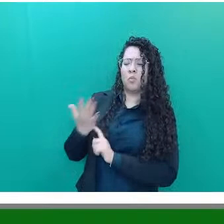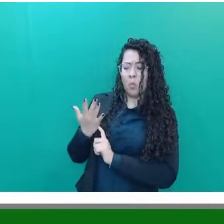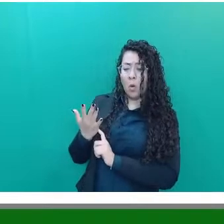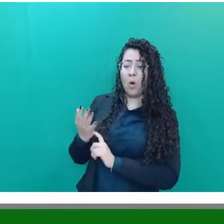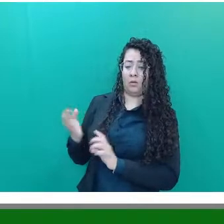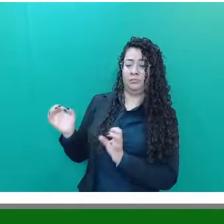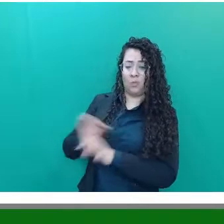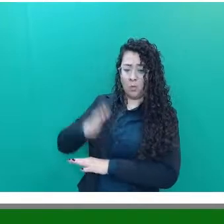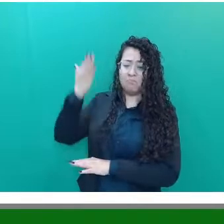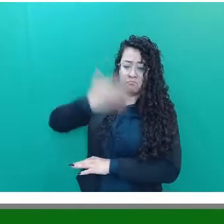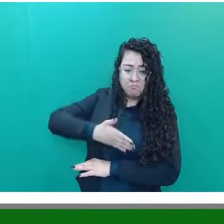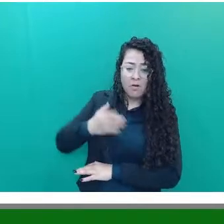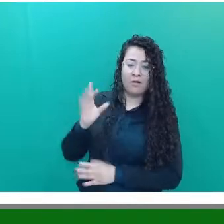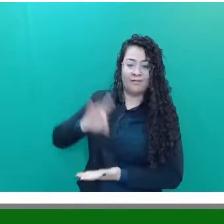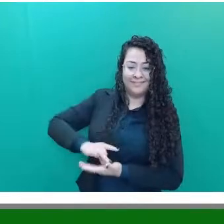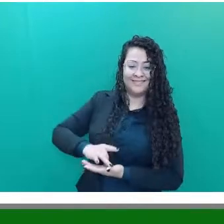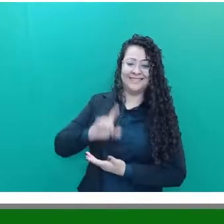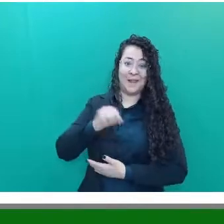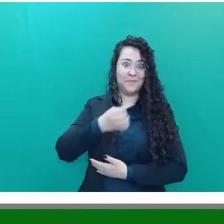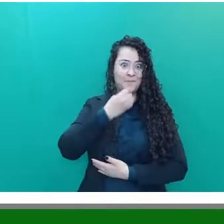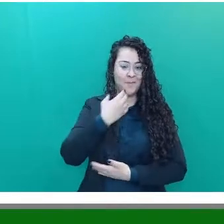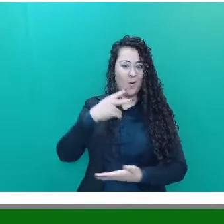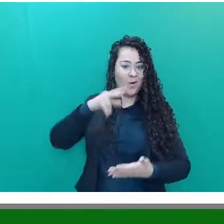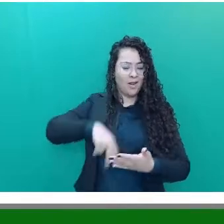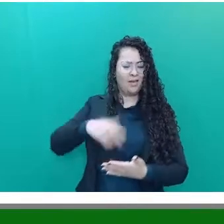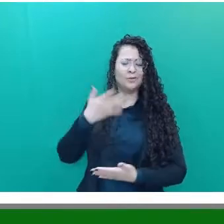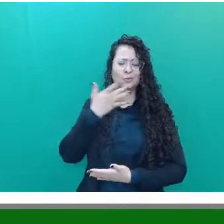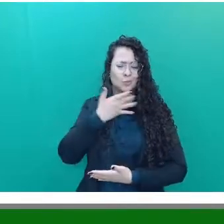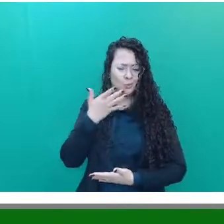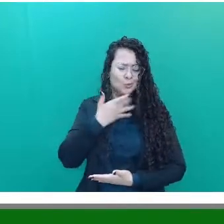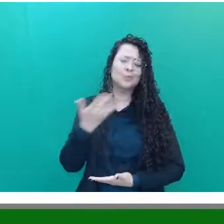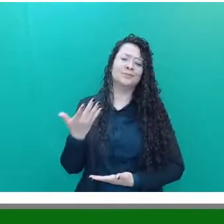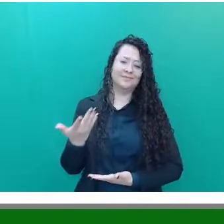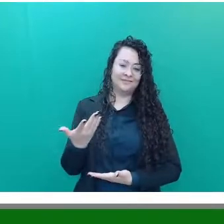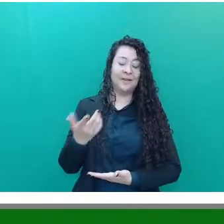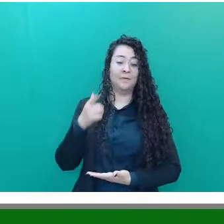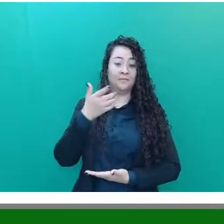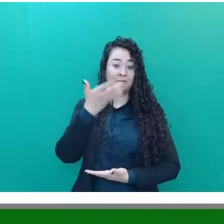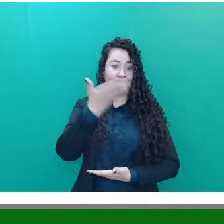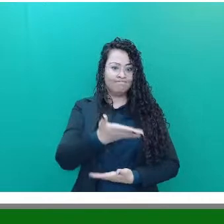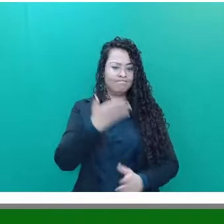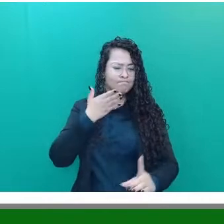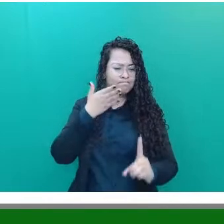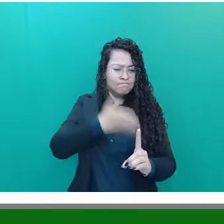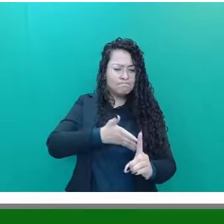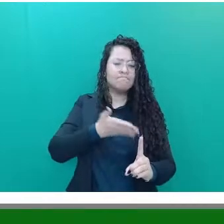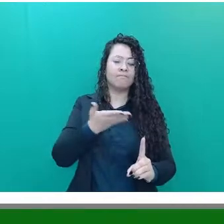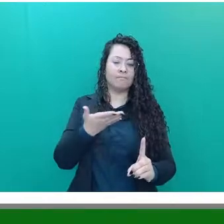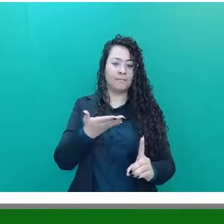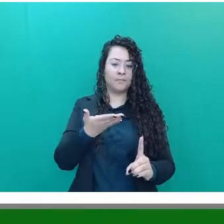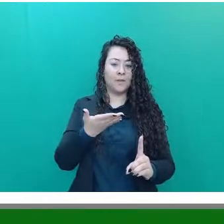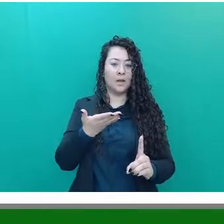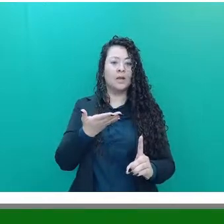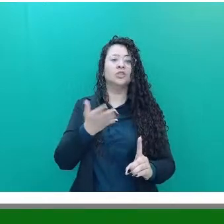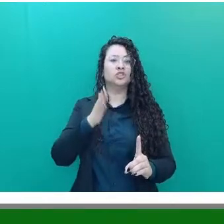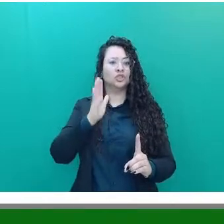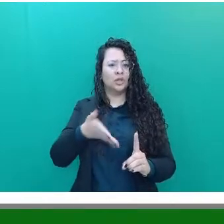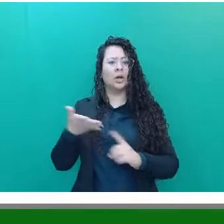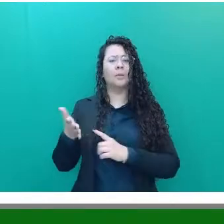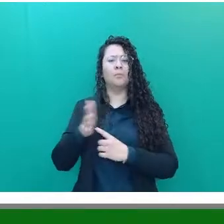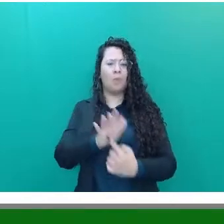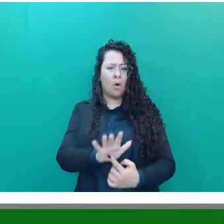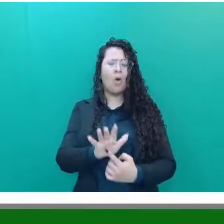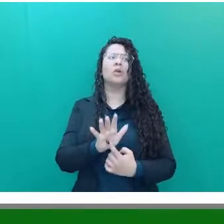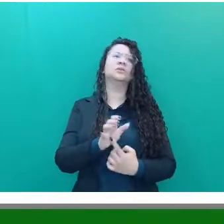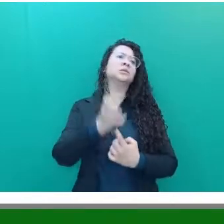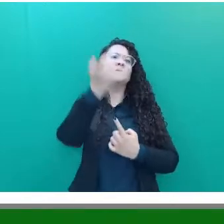escrita boa de ler, porque você é objetiva, você apresenta, você anuncia o que você vai fazer na sessão